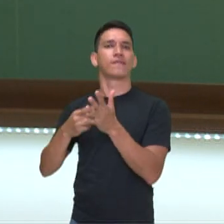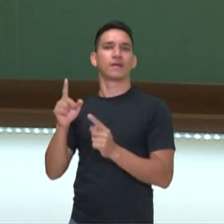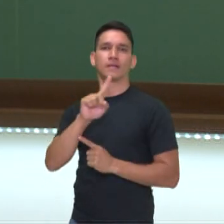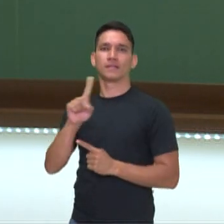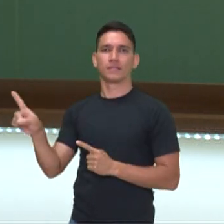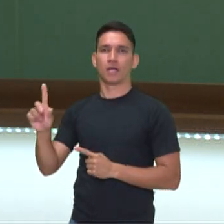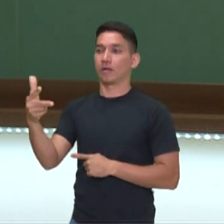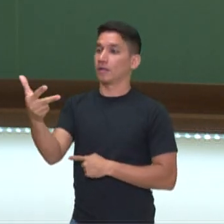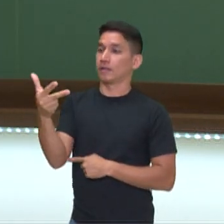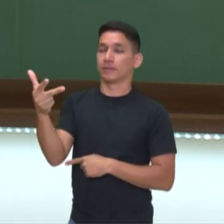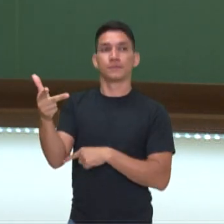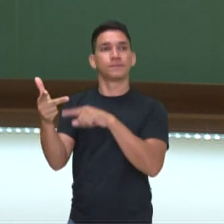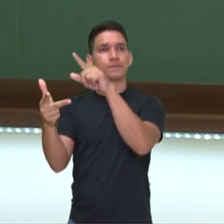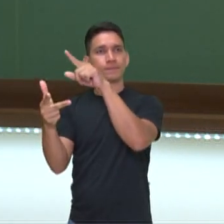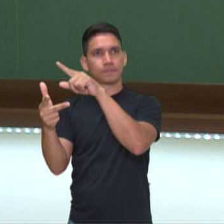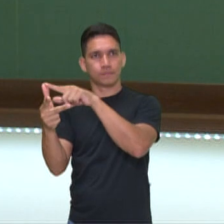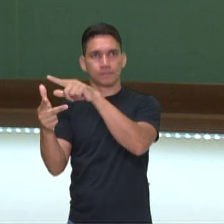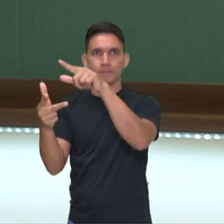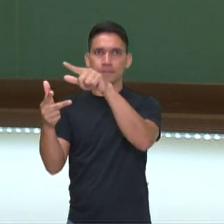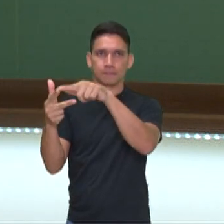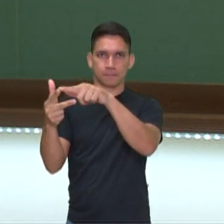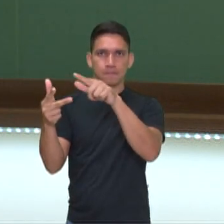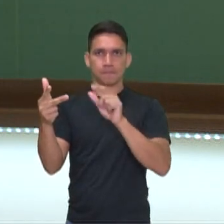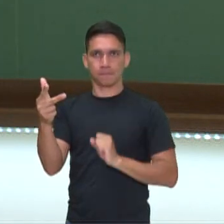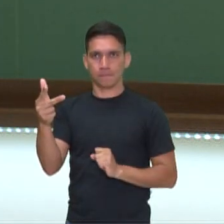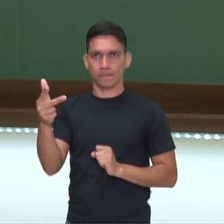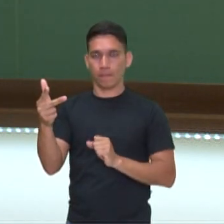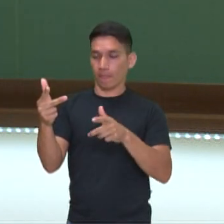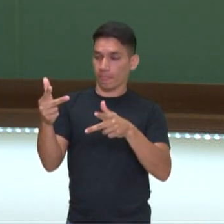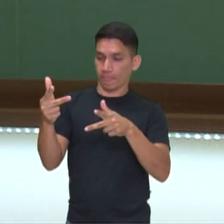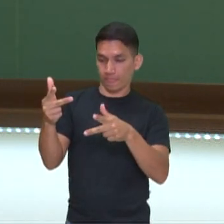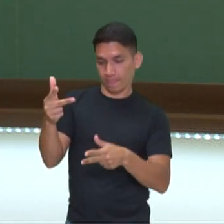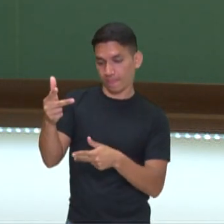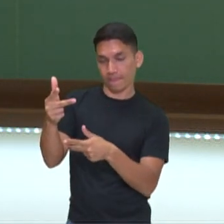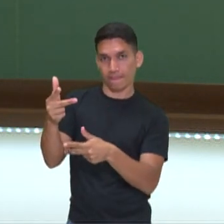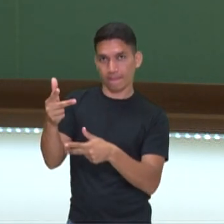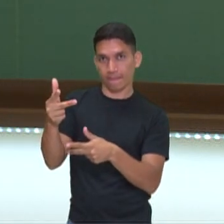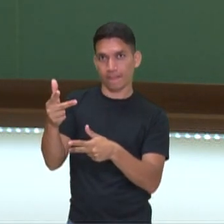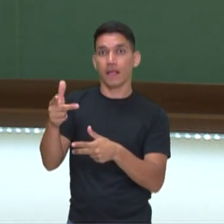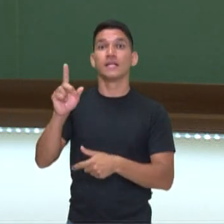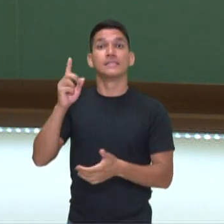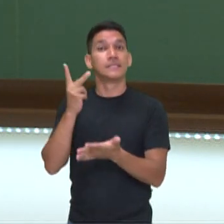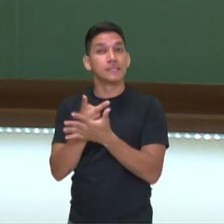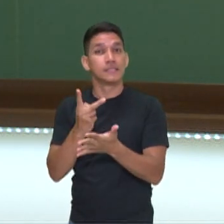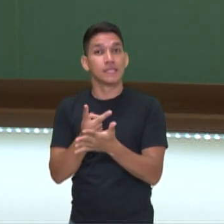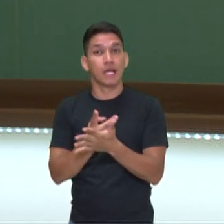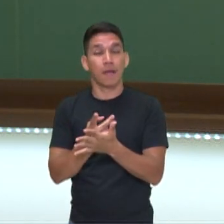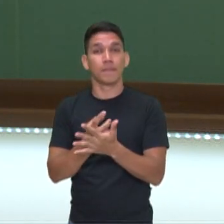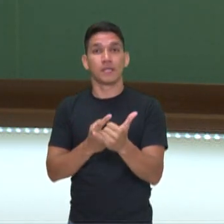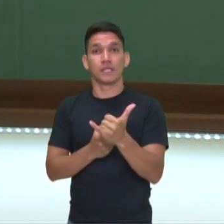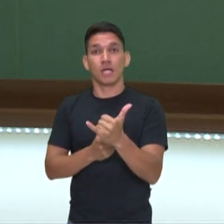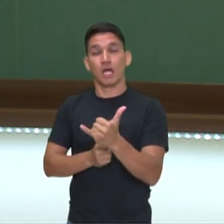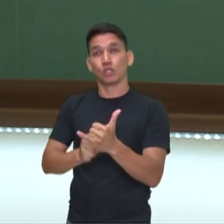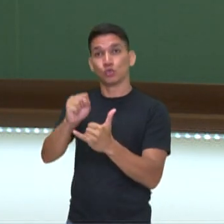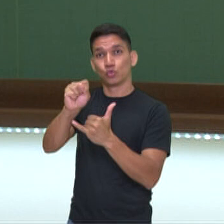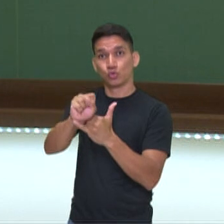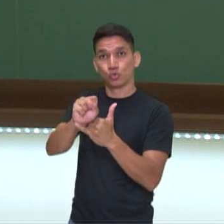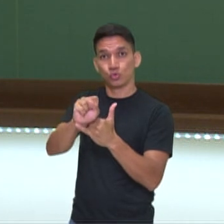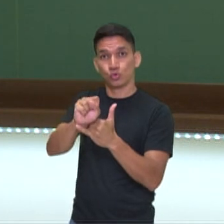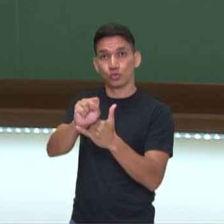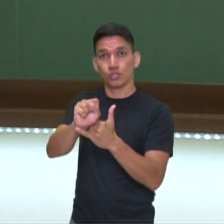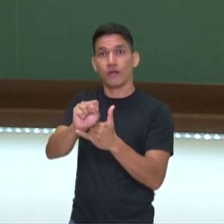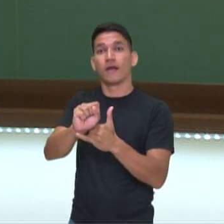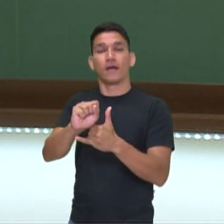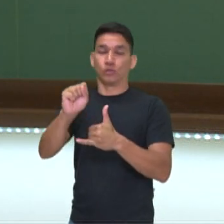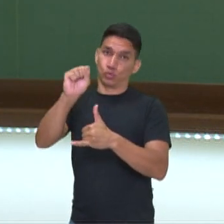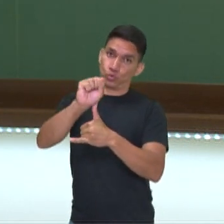plural, seguindo a mesma ordem, sujeito, verbo, complemento. No caso da negativa, nós vamos colocar essa negativa